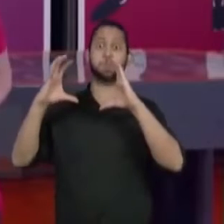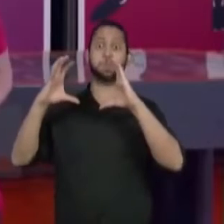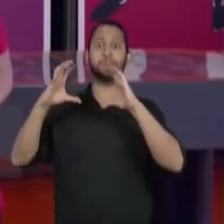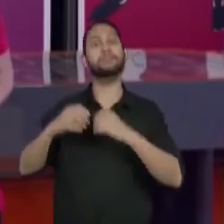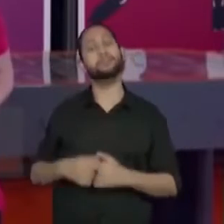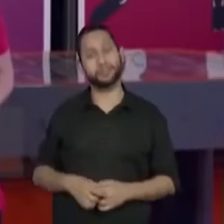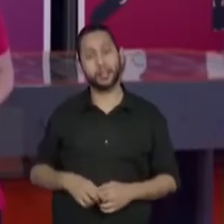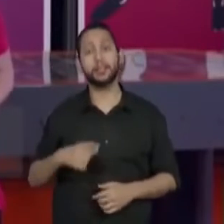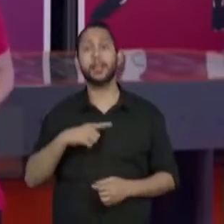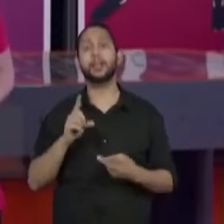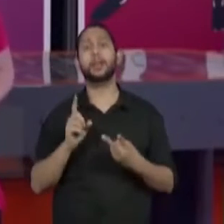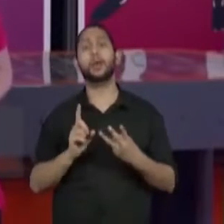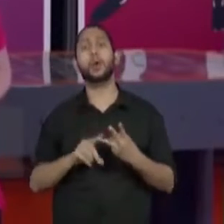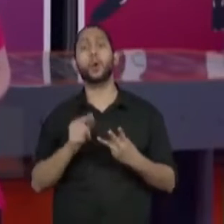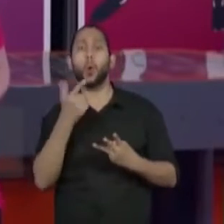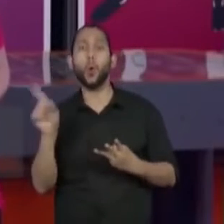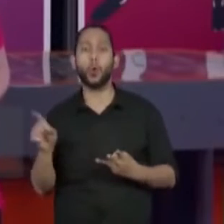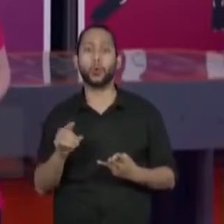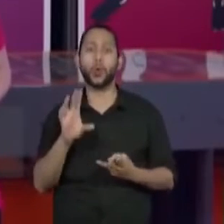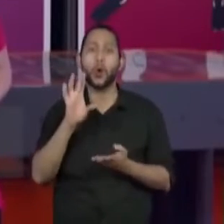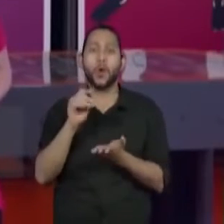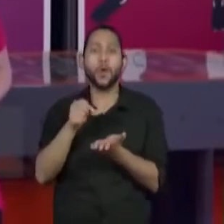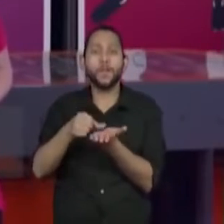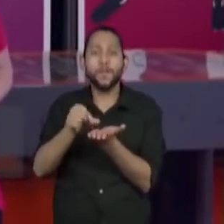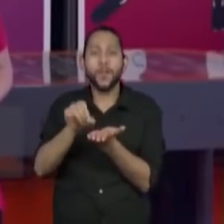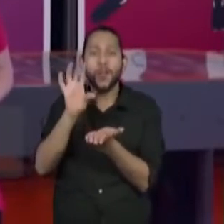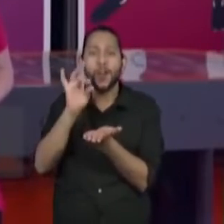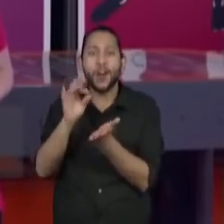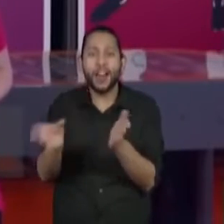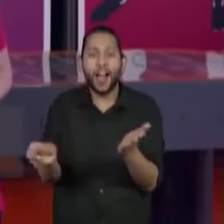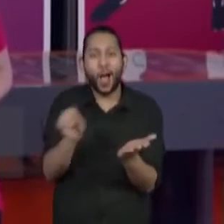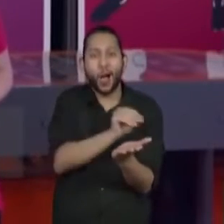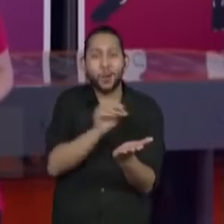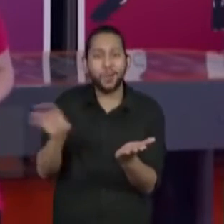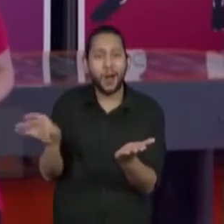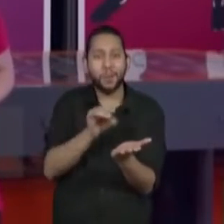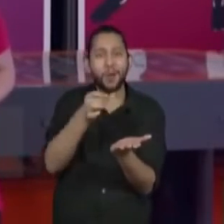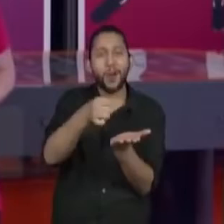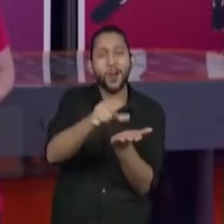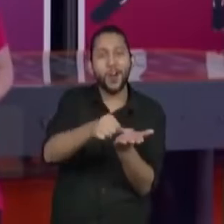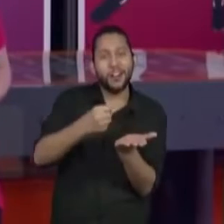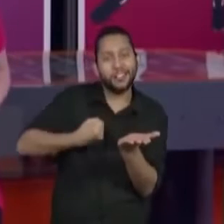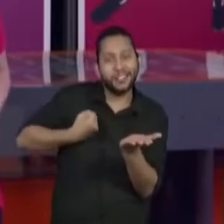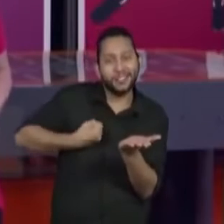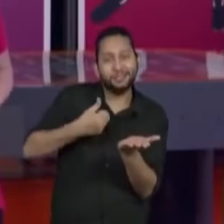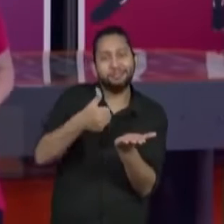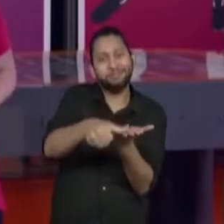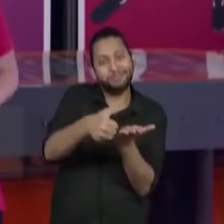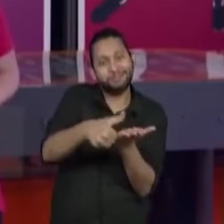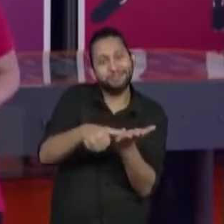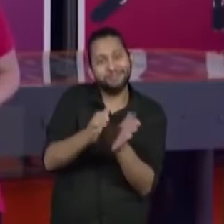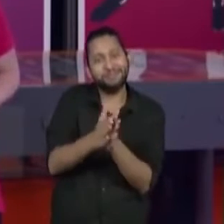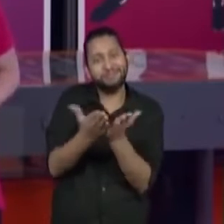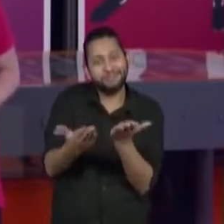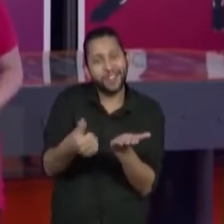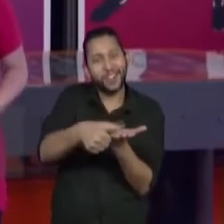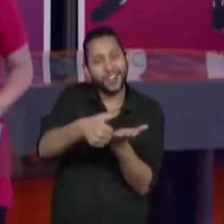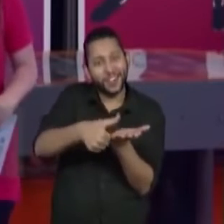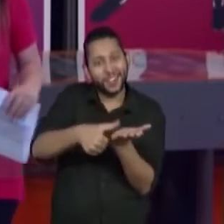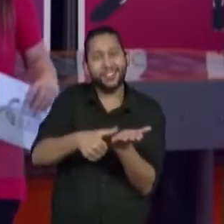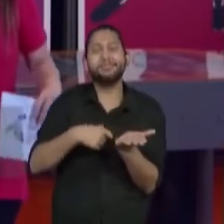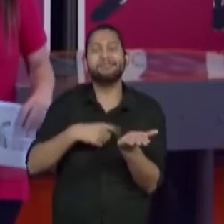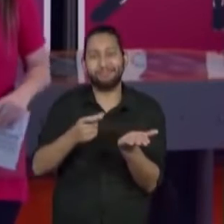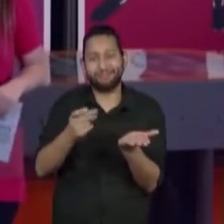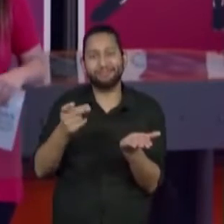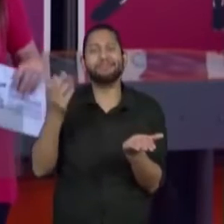Então, álbum de figurinha, acho que todo mundo já viu, e o de futebol não tem como a gente não fazer, não colecionar. Mesmo.